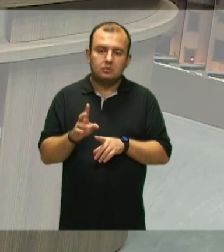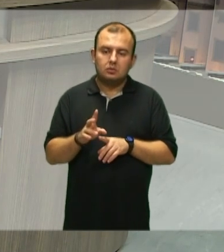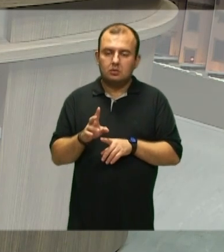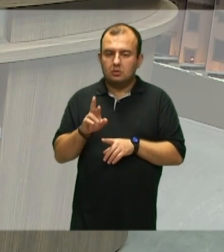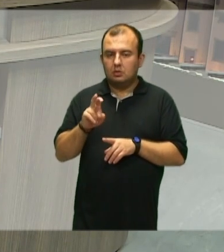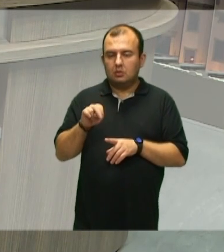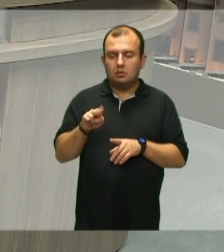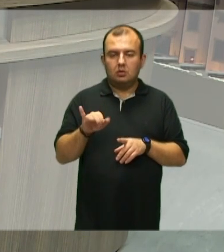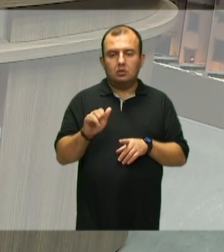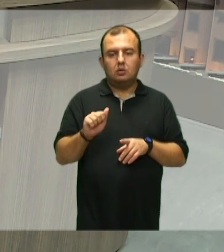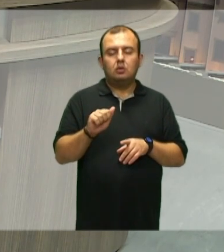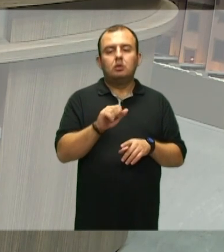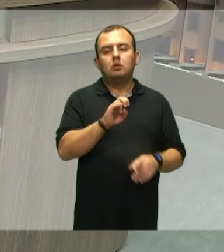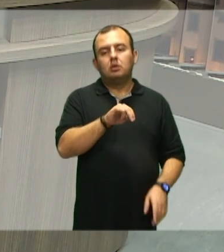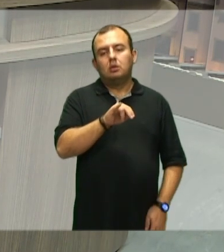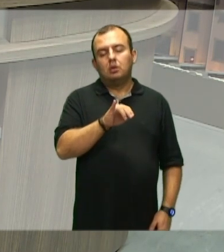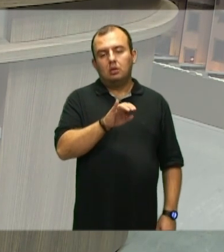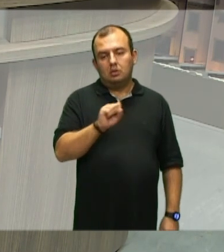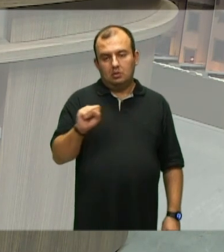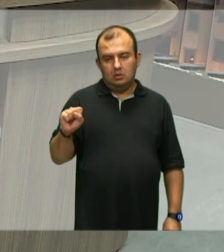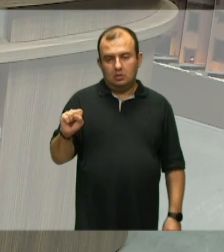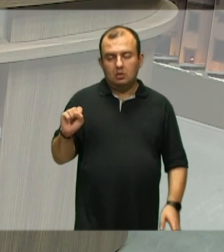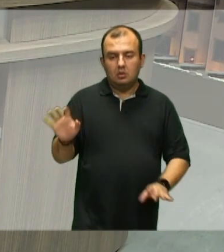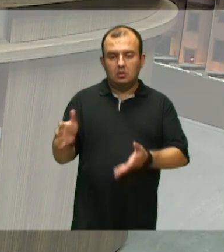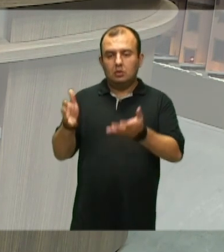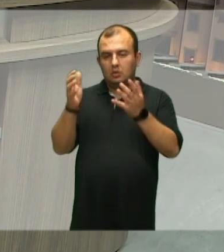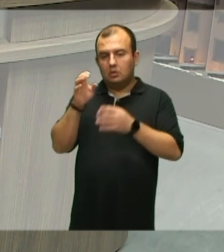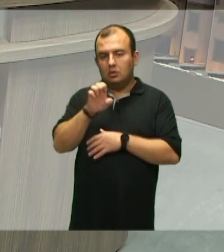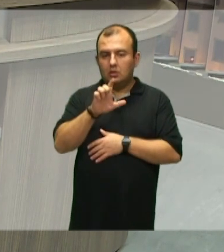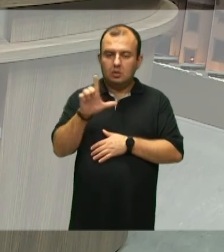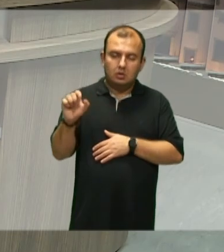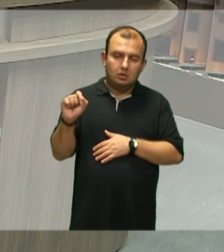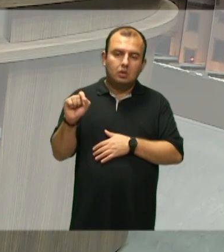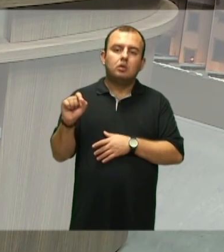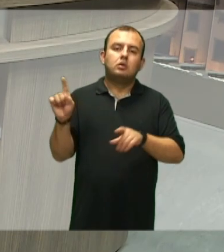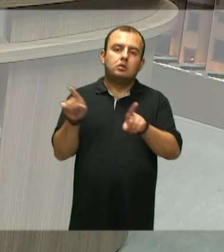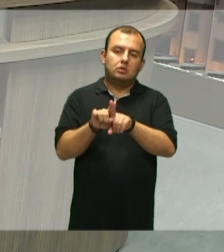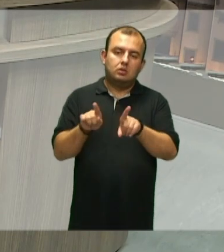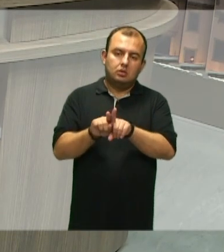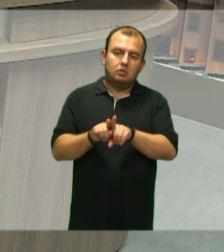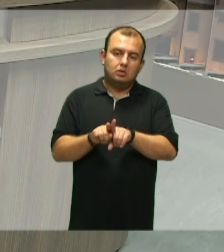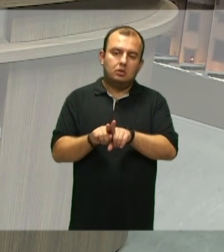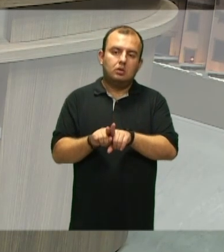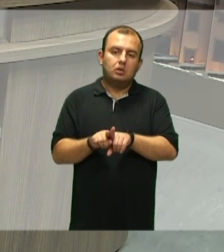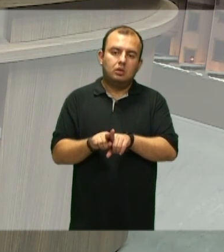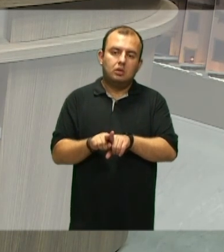de ISS, a gente tem aí o incentivo cultural da Elo